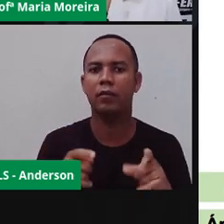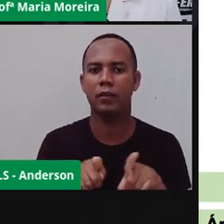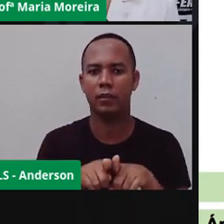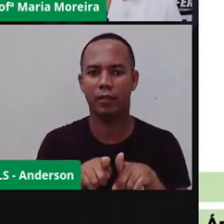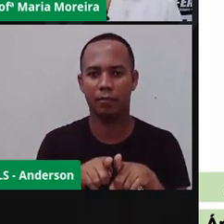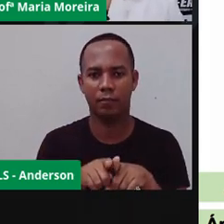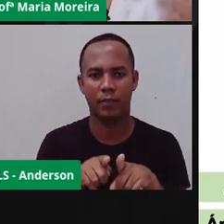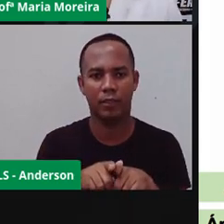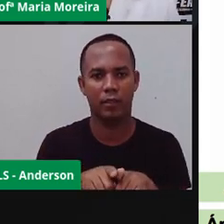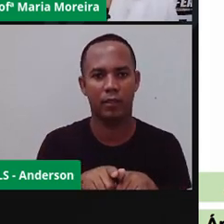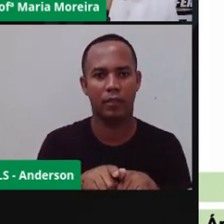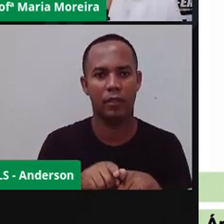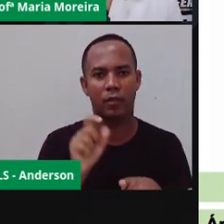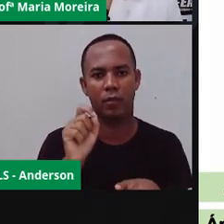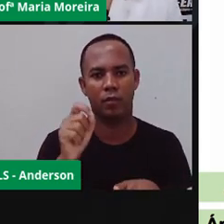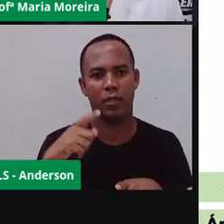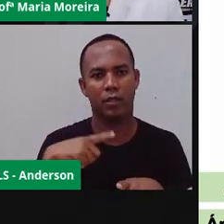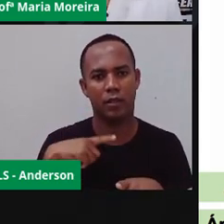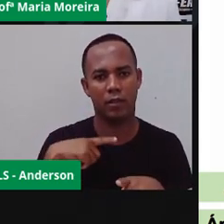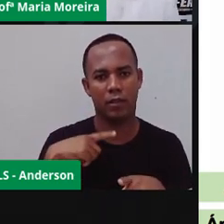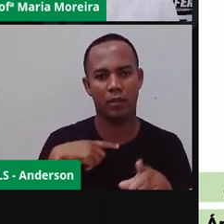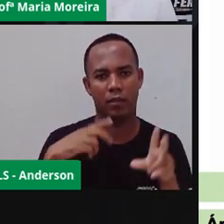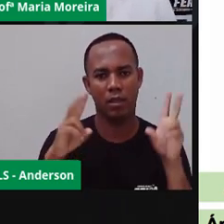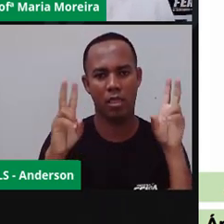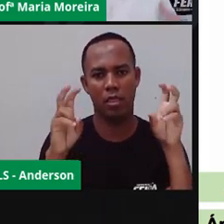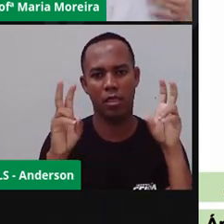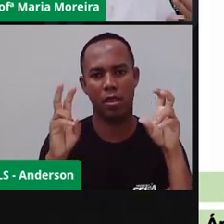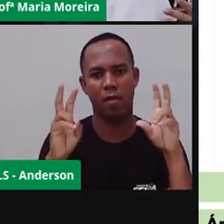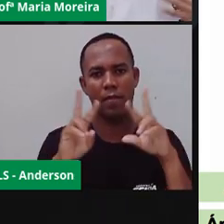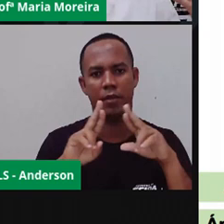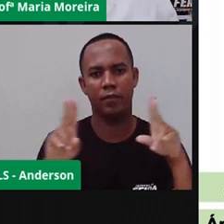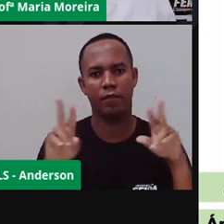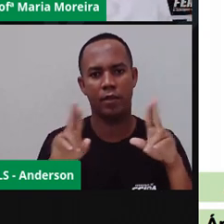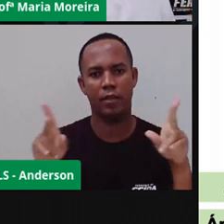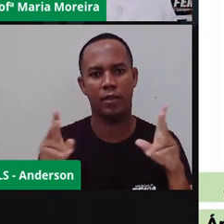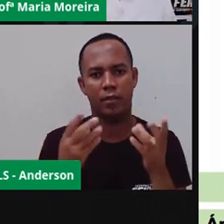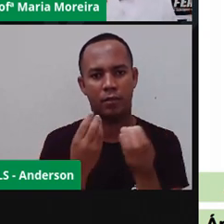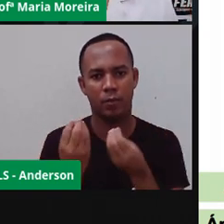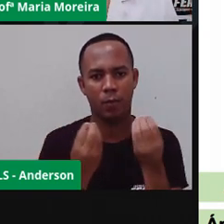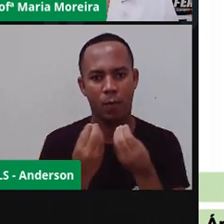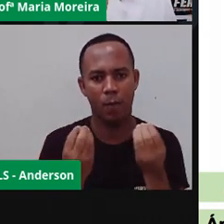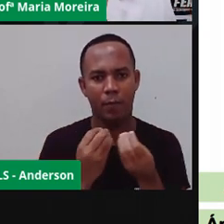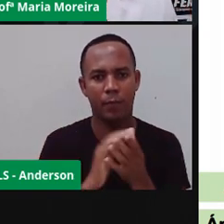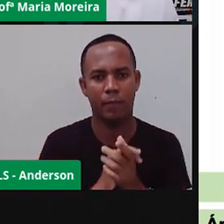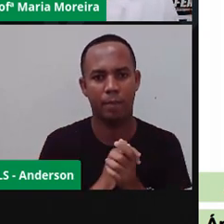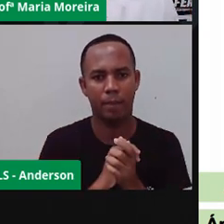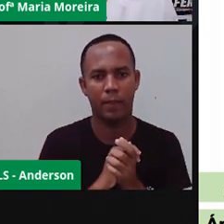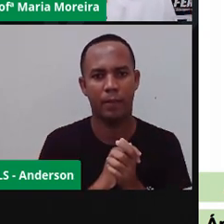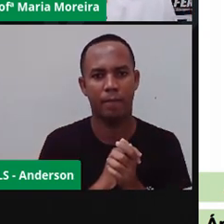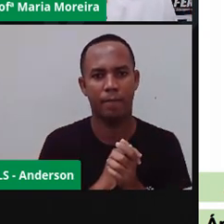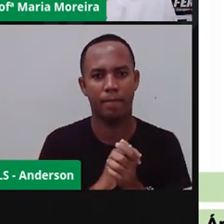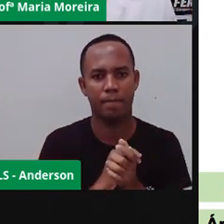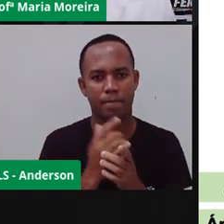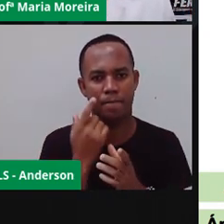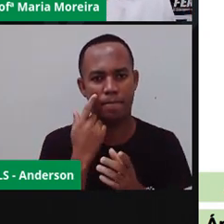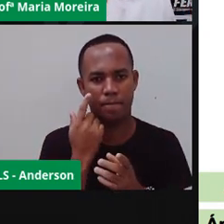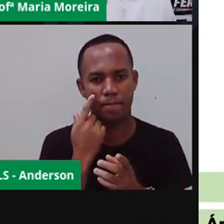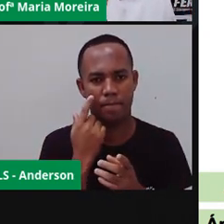charge tratando de assuntos diferentes, para vocês verem os vários tipos, tá? Vamos